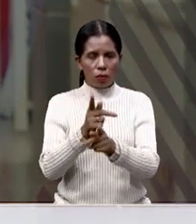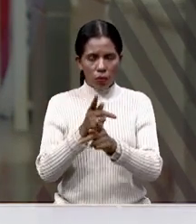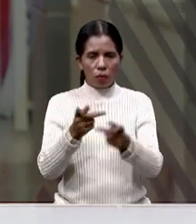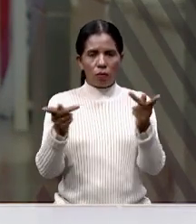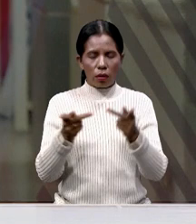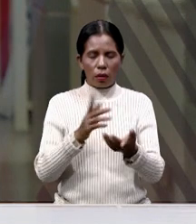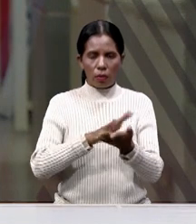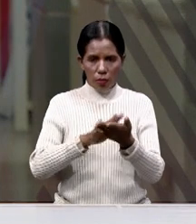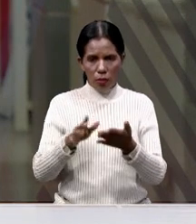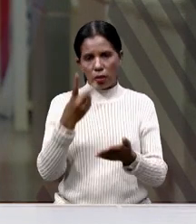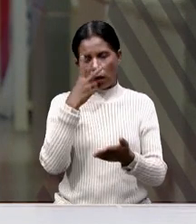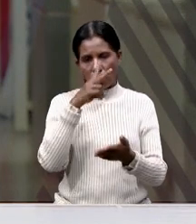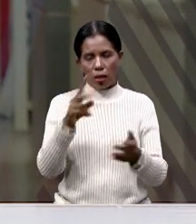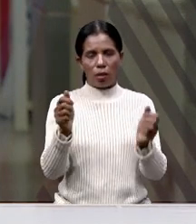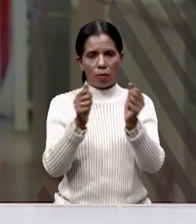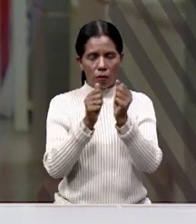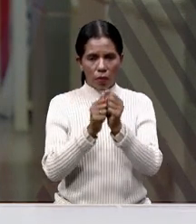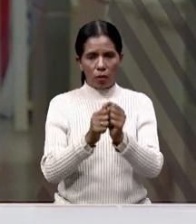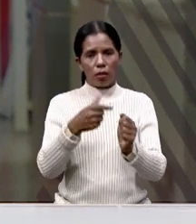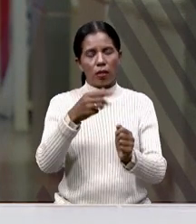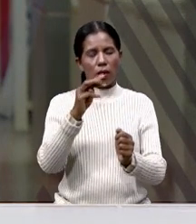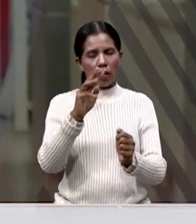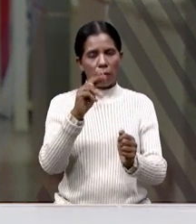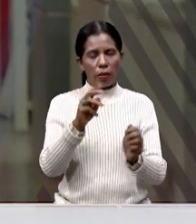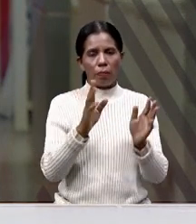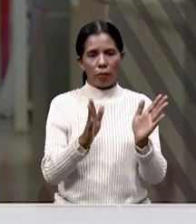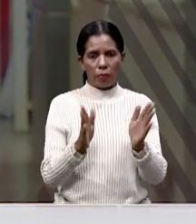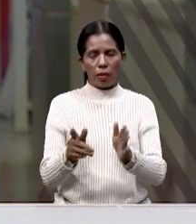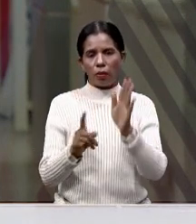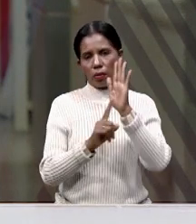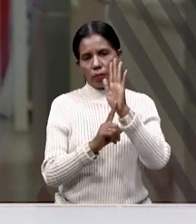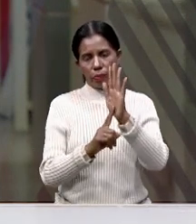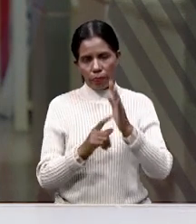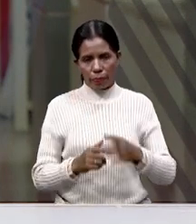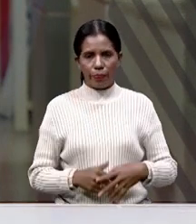ambiente. Tu mai ta acompanha reportagem de BG, men prepara uma.